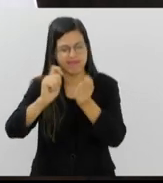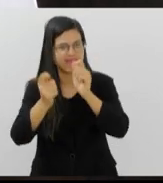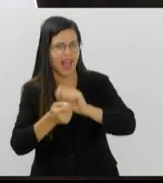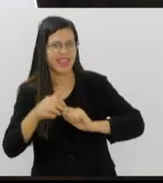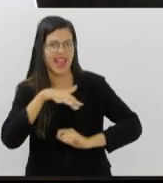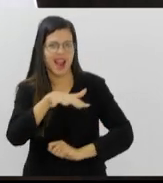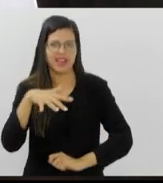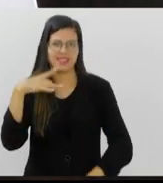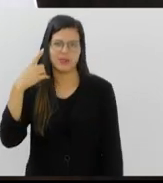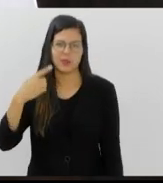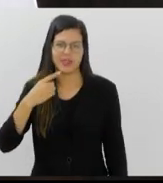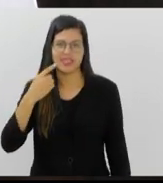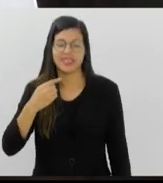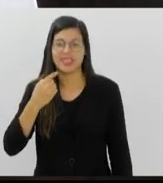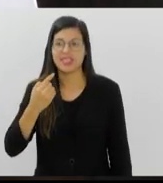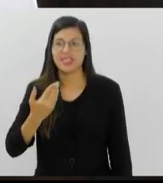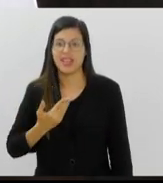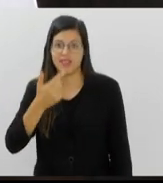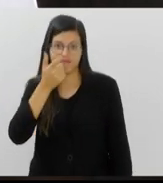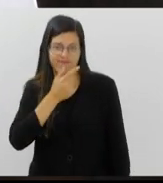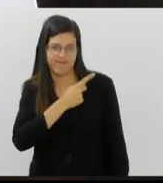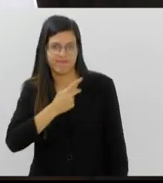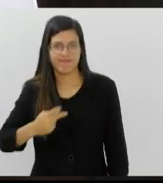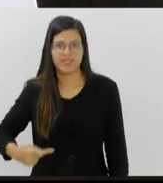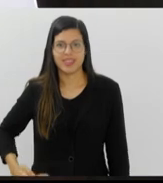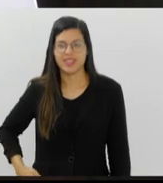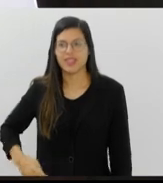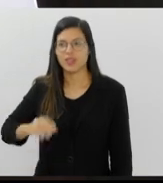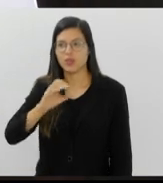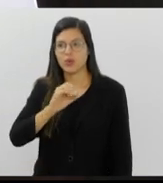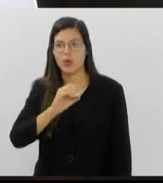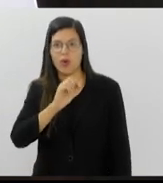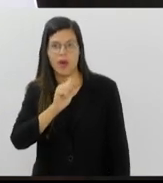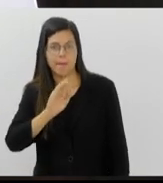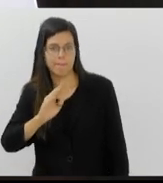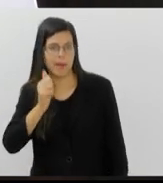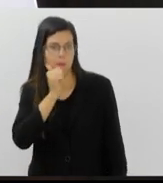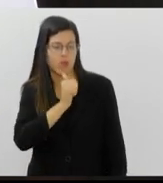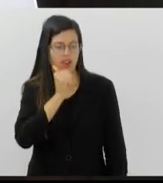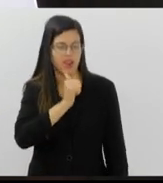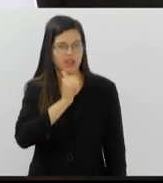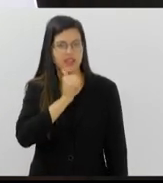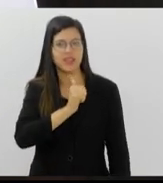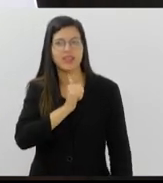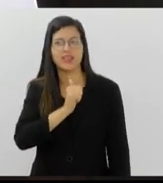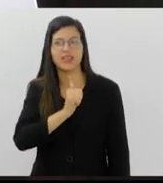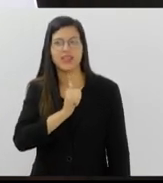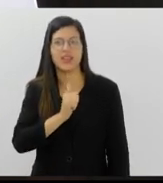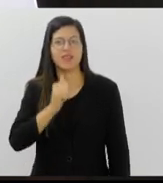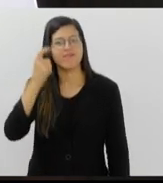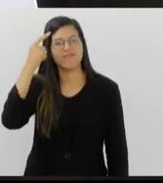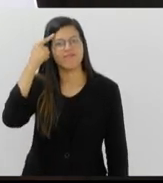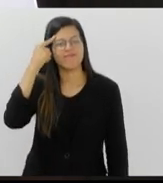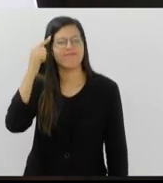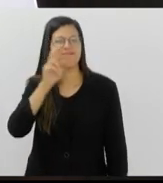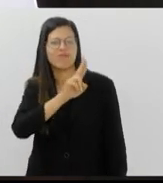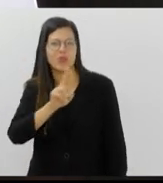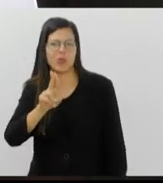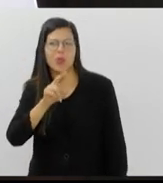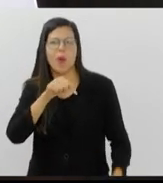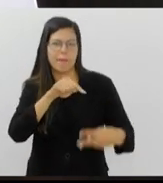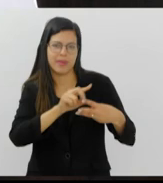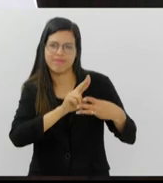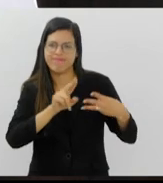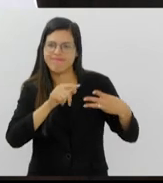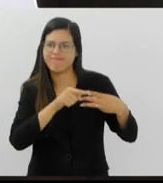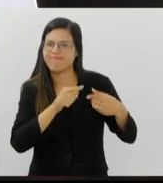advocacia. E eu, como presidente da Comissão OAB Mulher, eu não poderia pensar em outro nome, senão no nome da